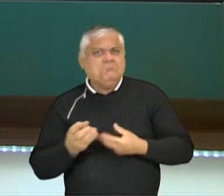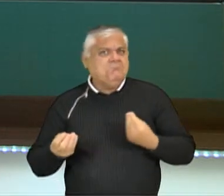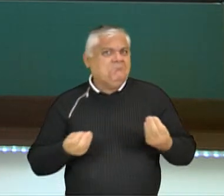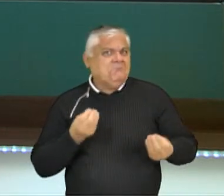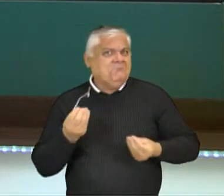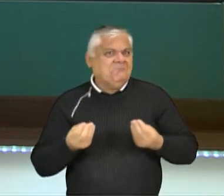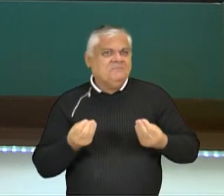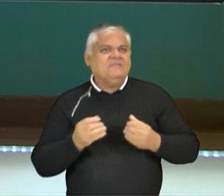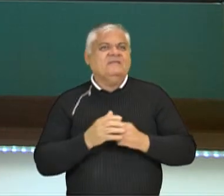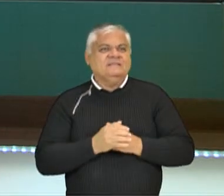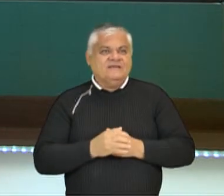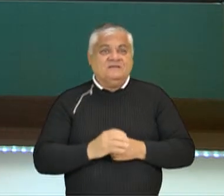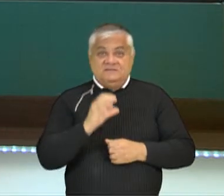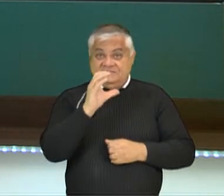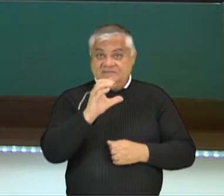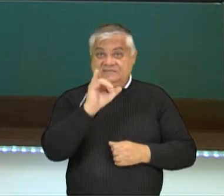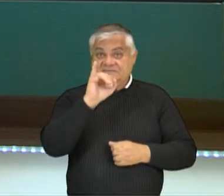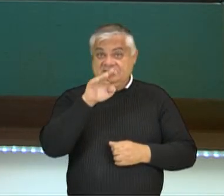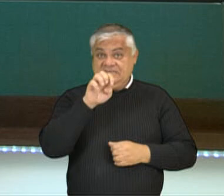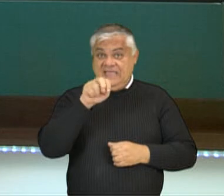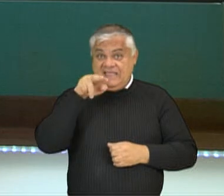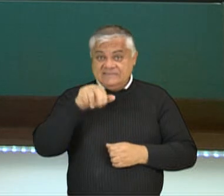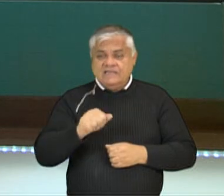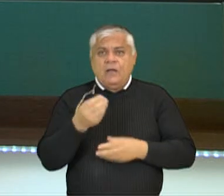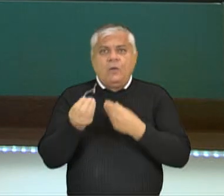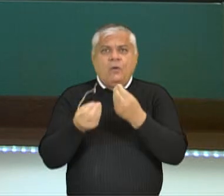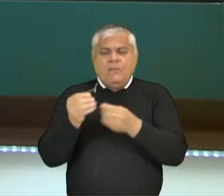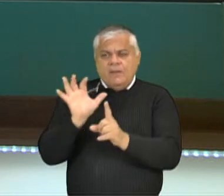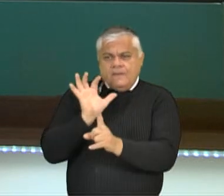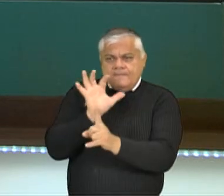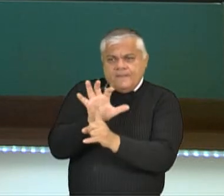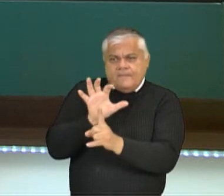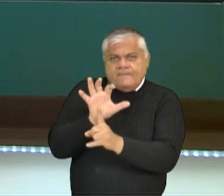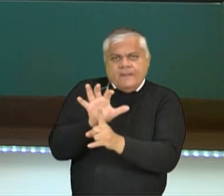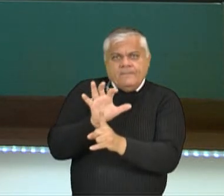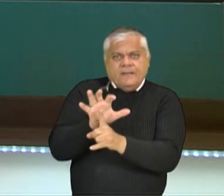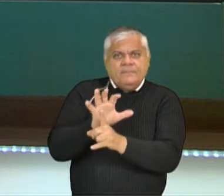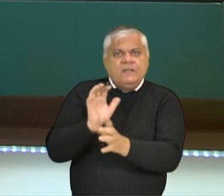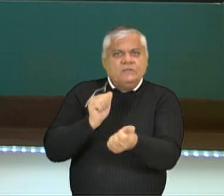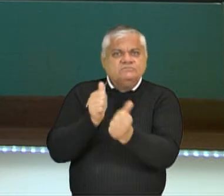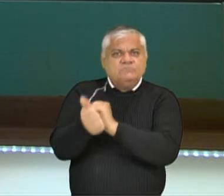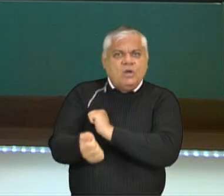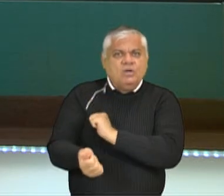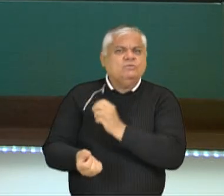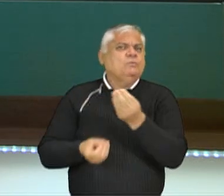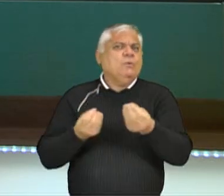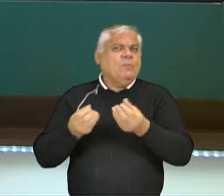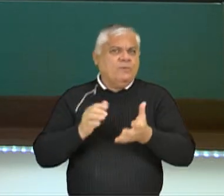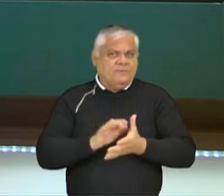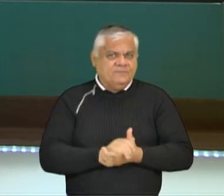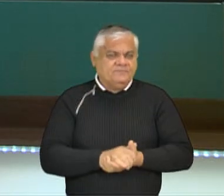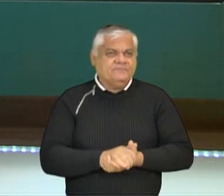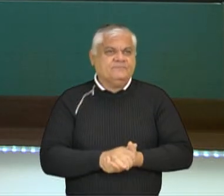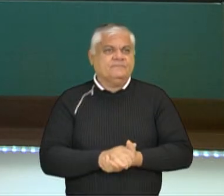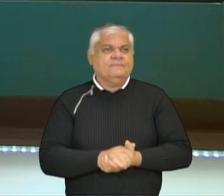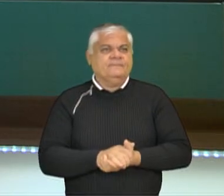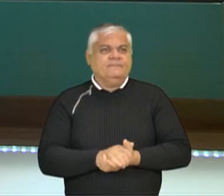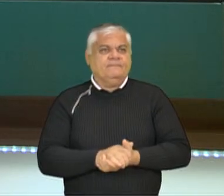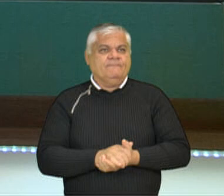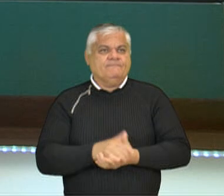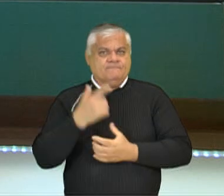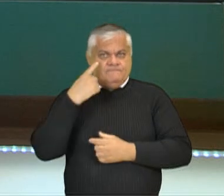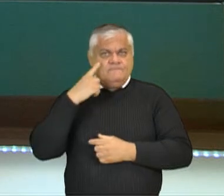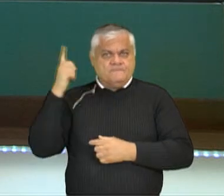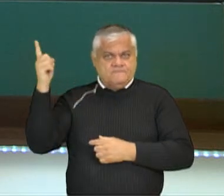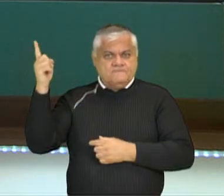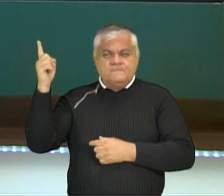aqui mais a ciência hoje, como que ela influencia nessas práticas esportivas. Essa imagem aqui,